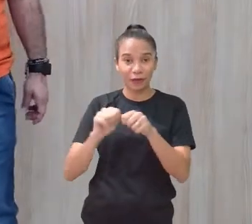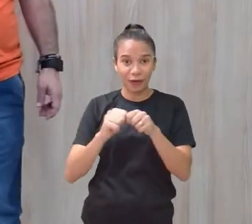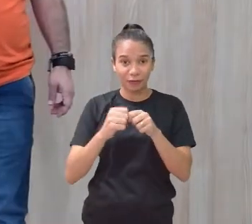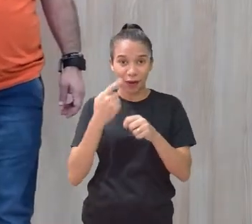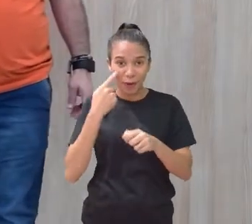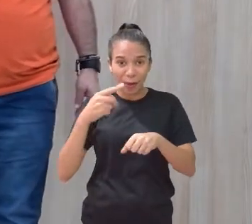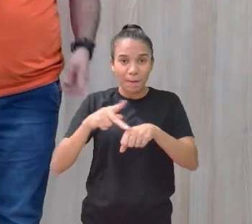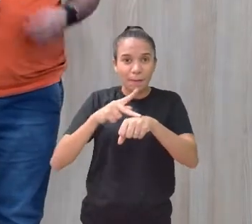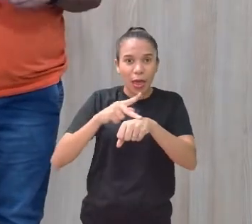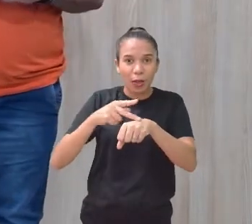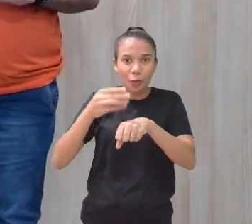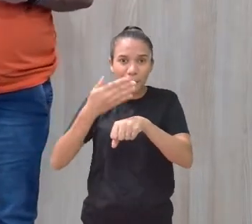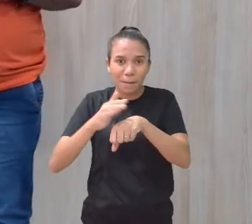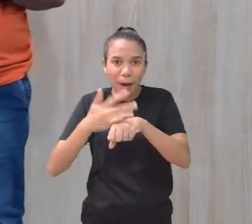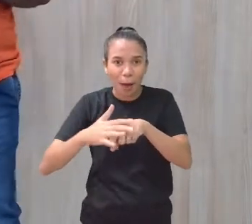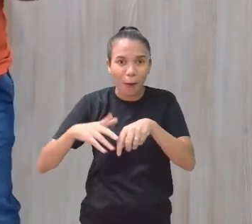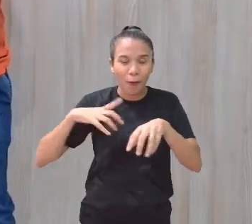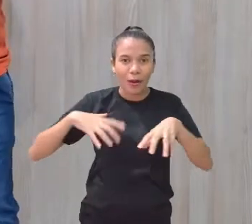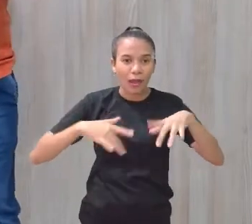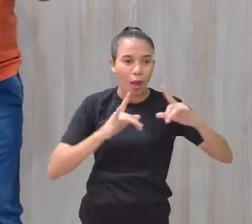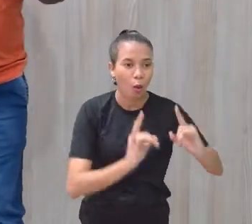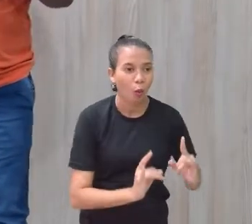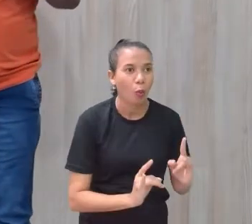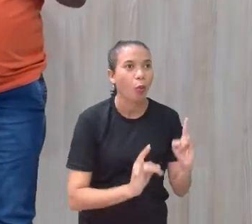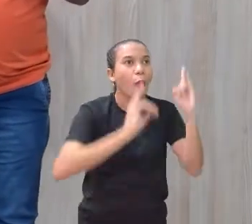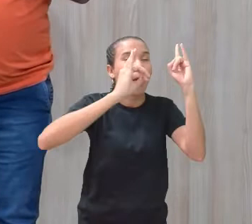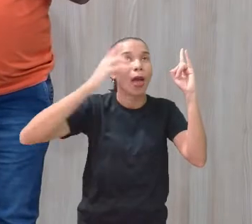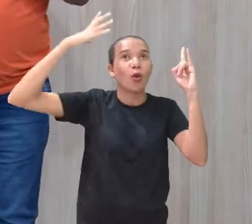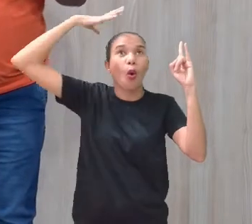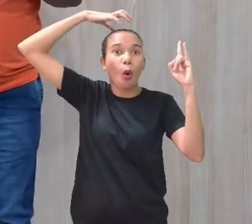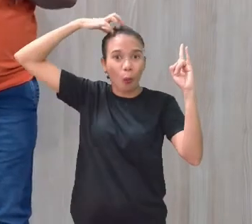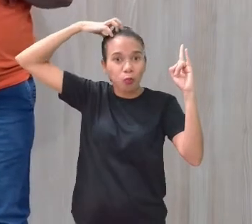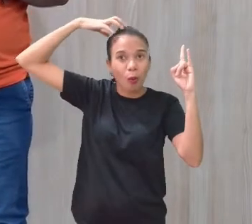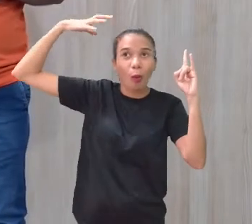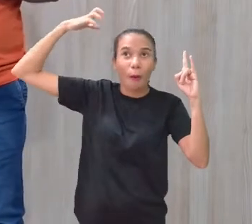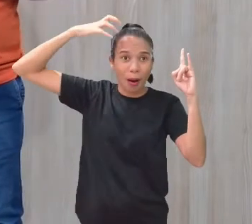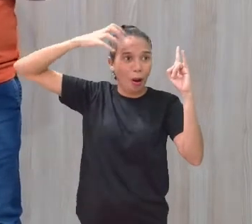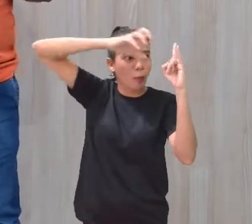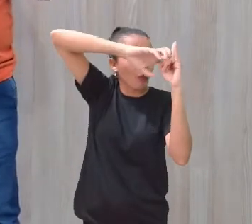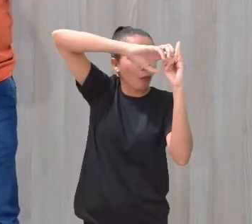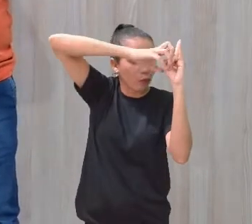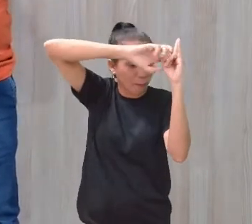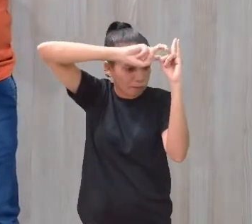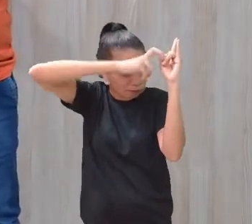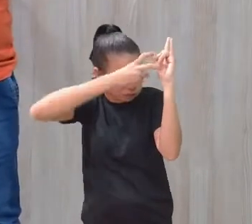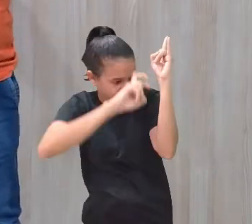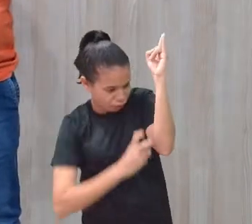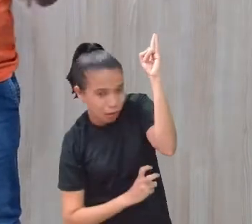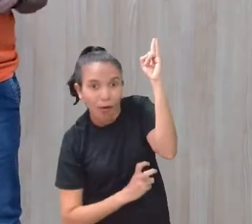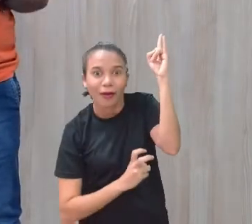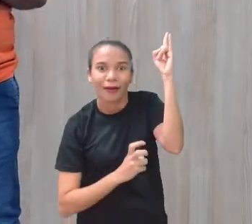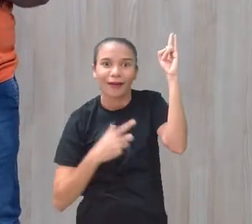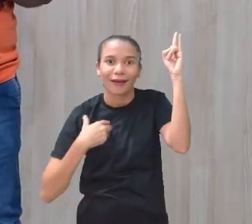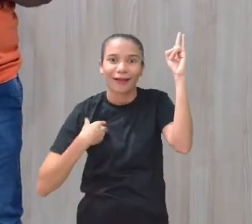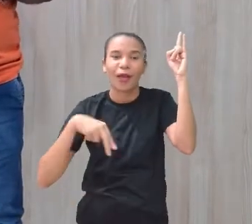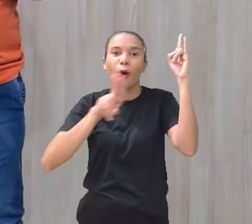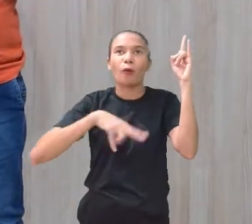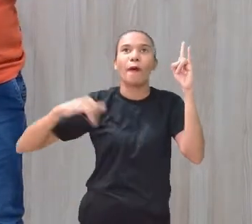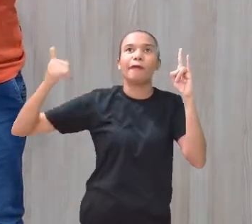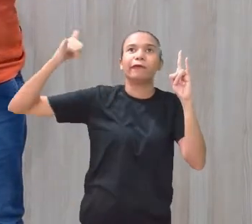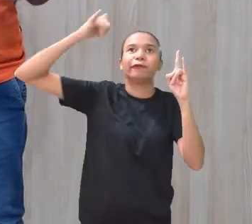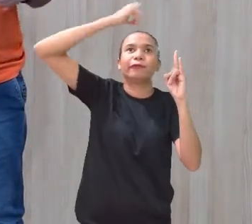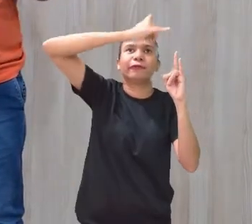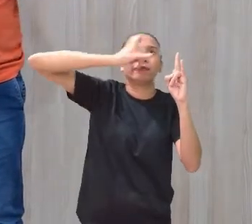em preto e branco, né? Você assistir, você vai conseguir observar, né? Que eles utilizavam, né, em